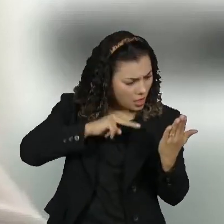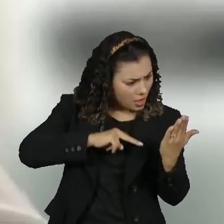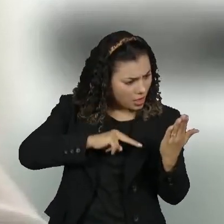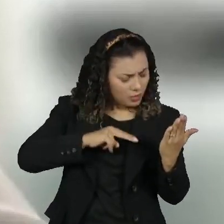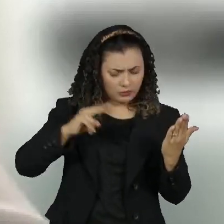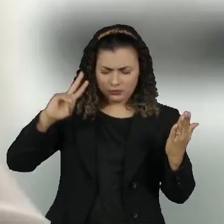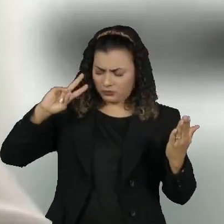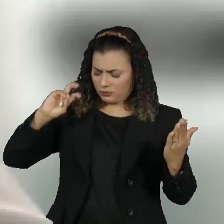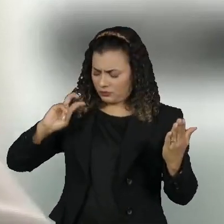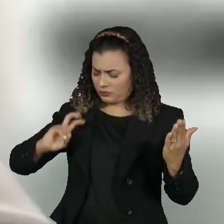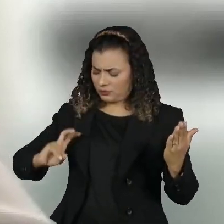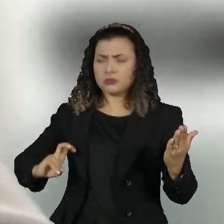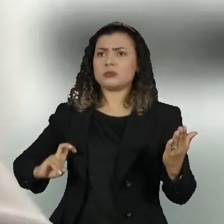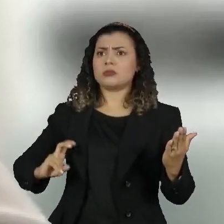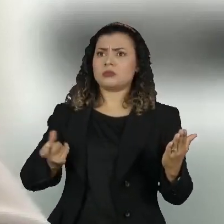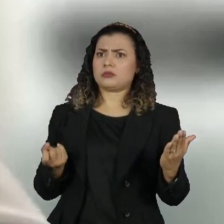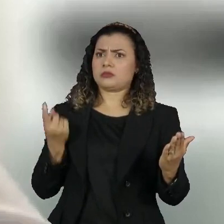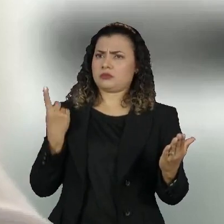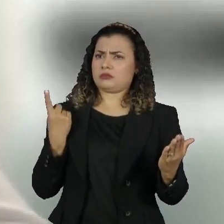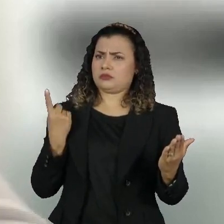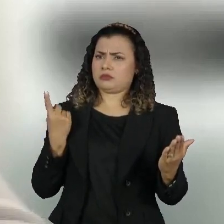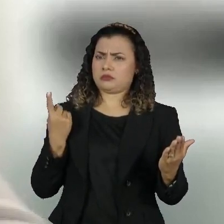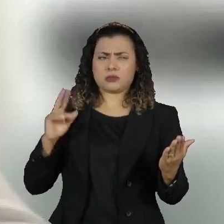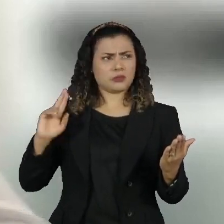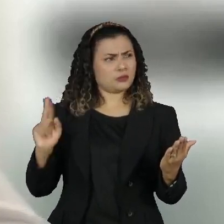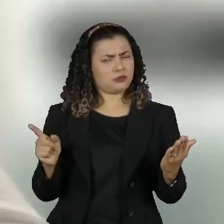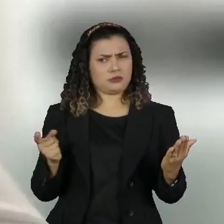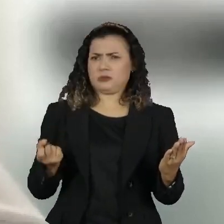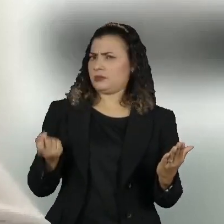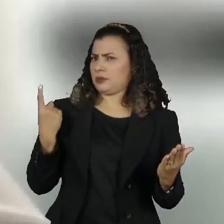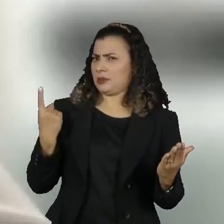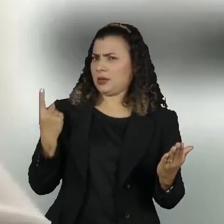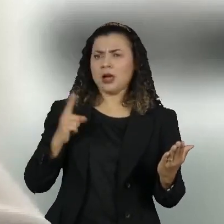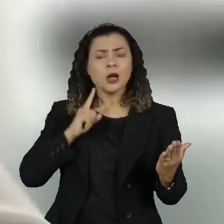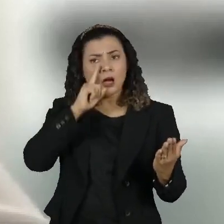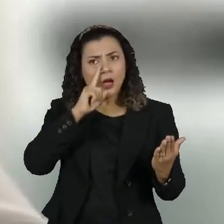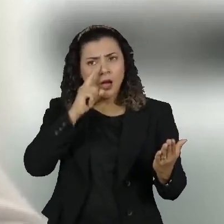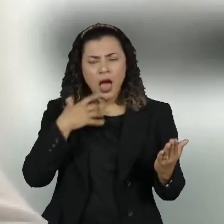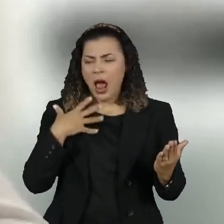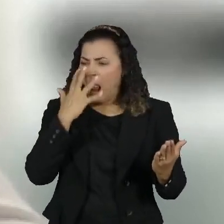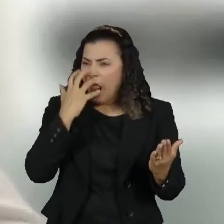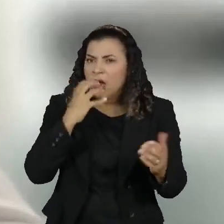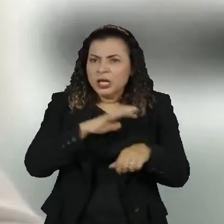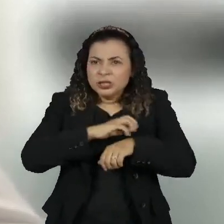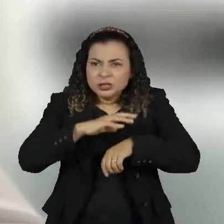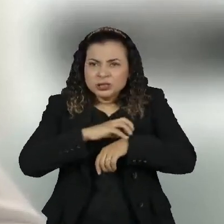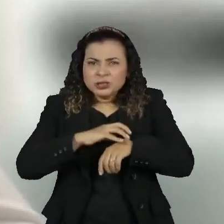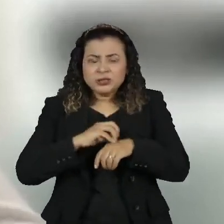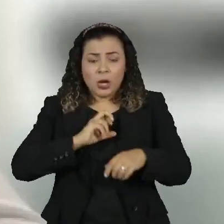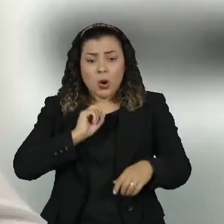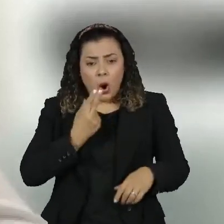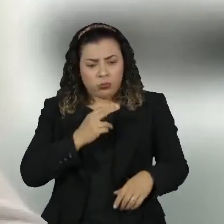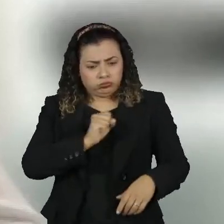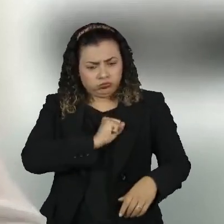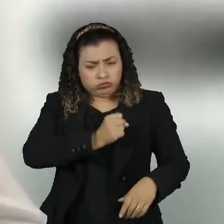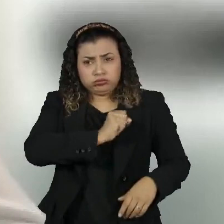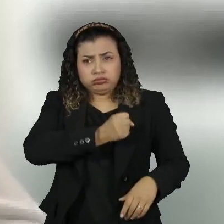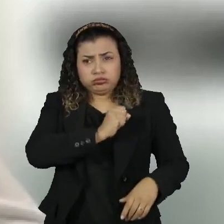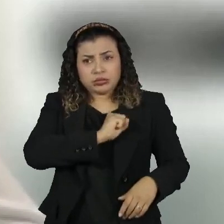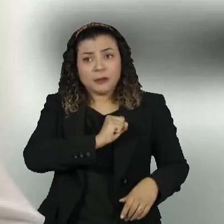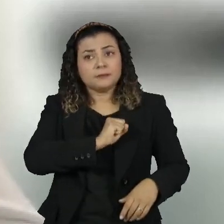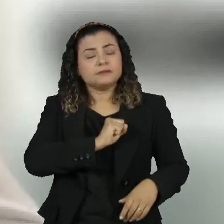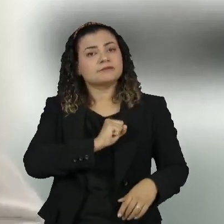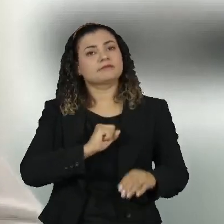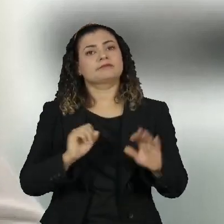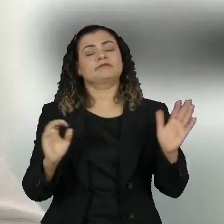observar alguma coisa diferente, como por exemplo um risco de alergia, risco de arritmia, ele tem que